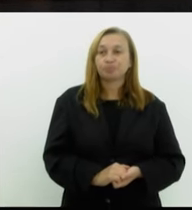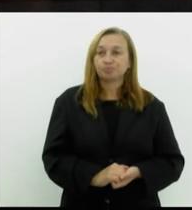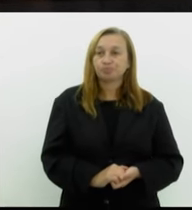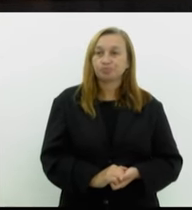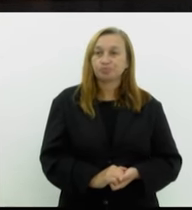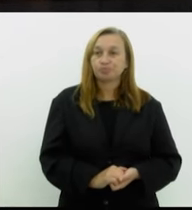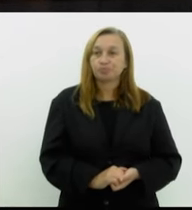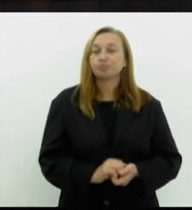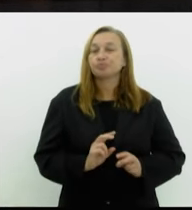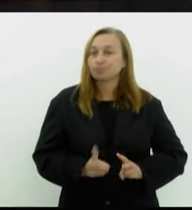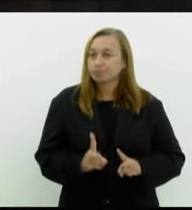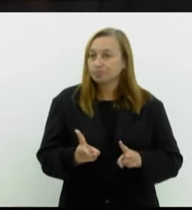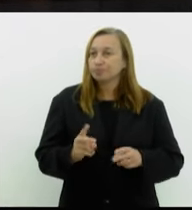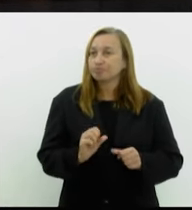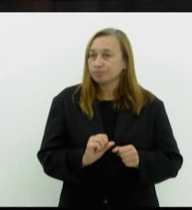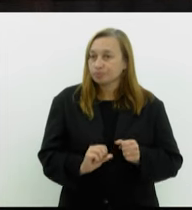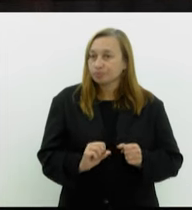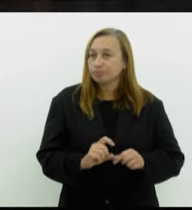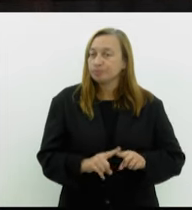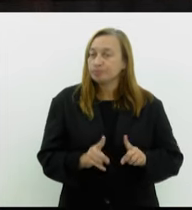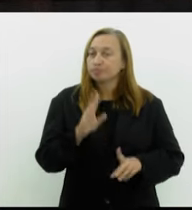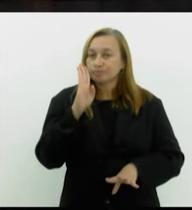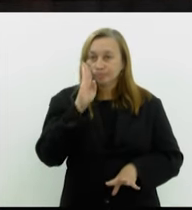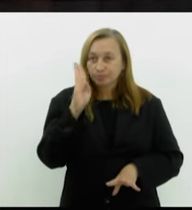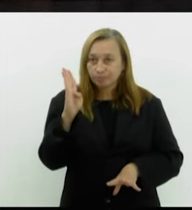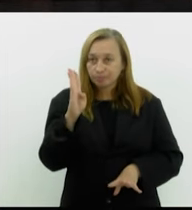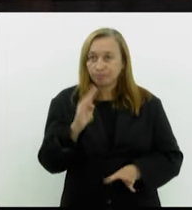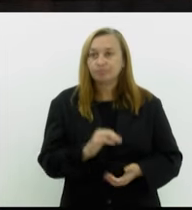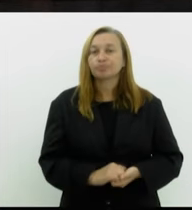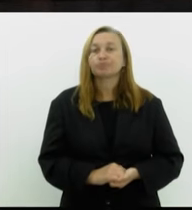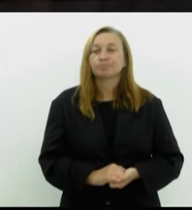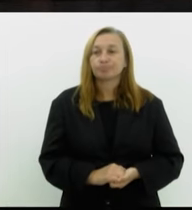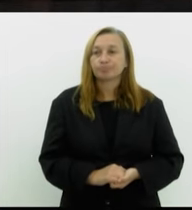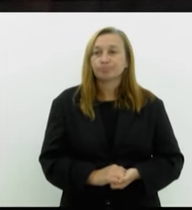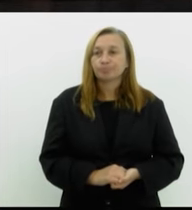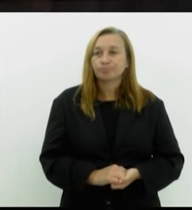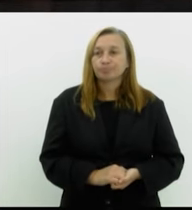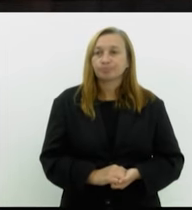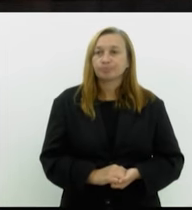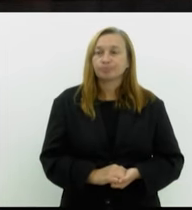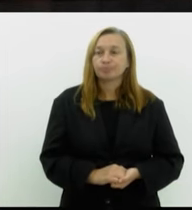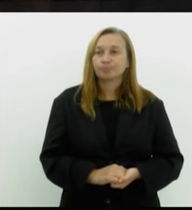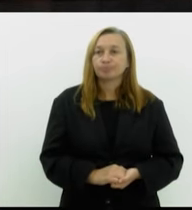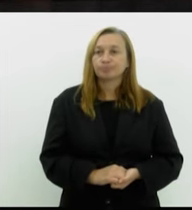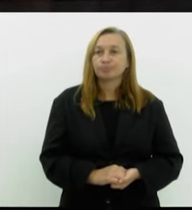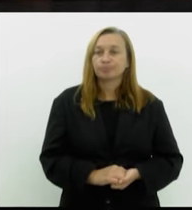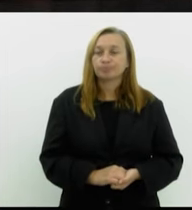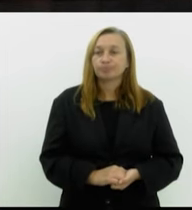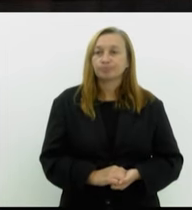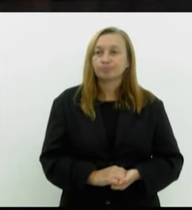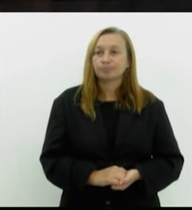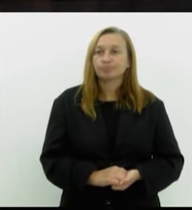como sempre o fazemos, mas principalmente nesse segundo